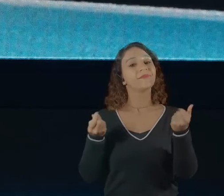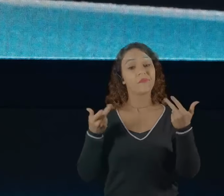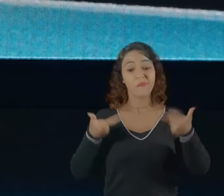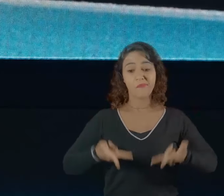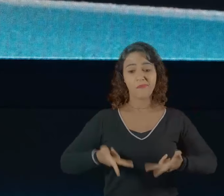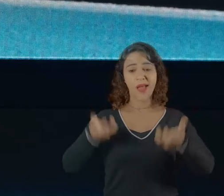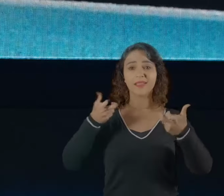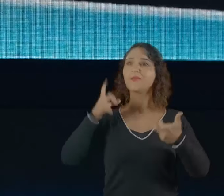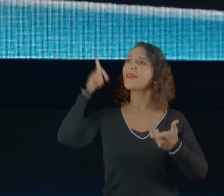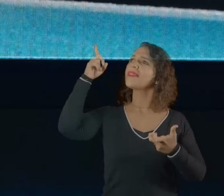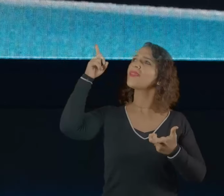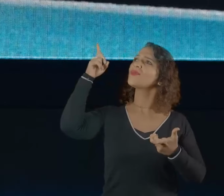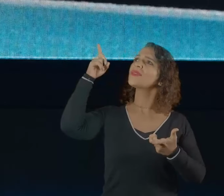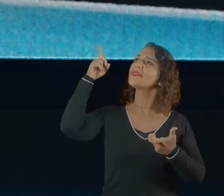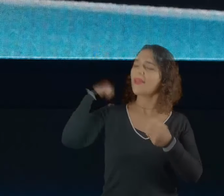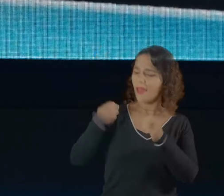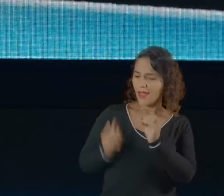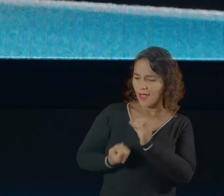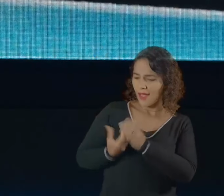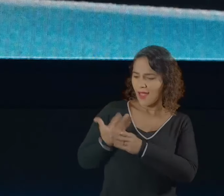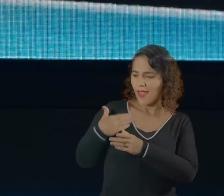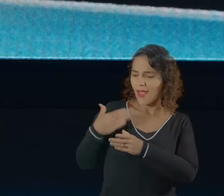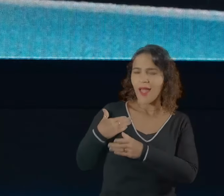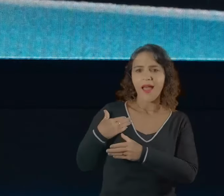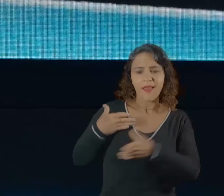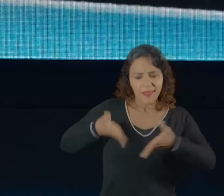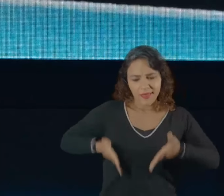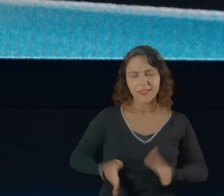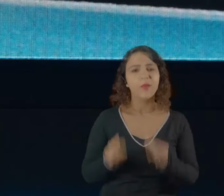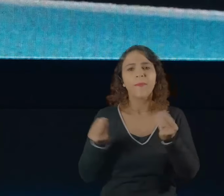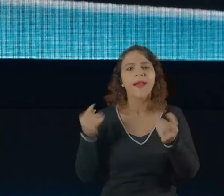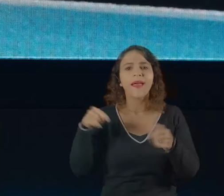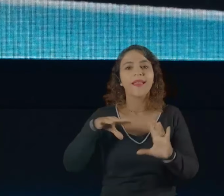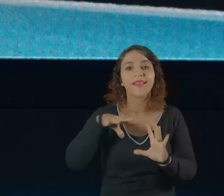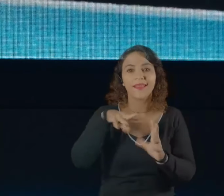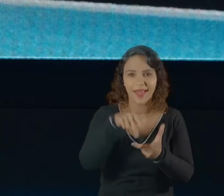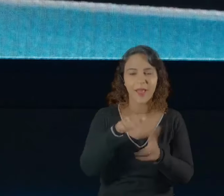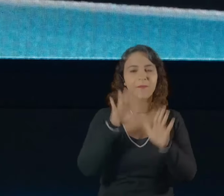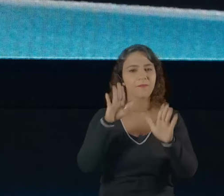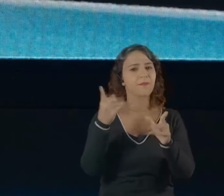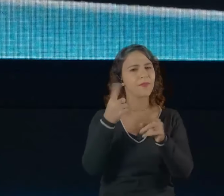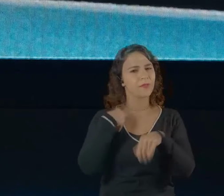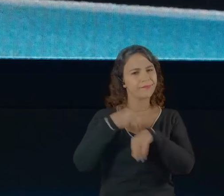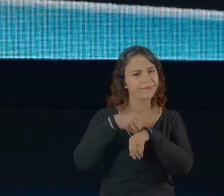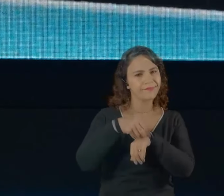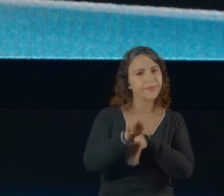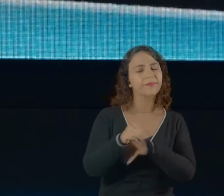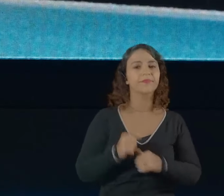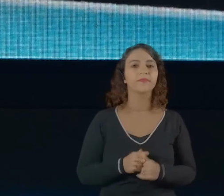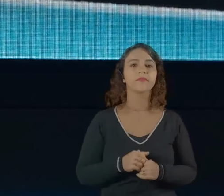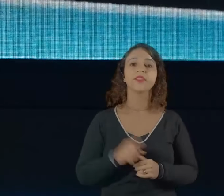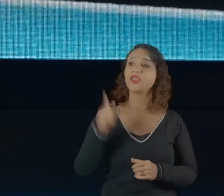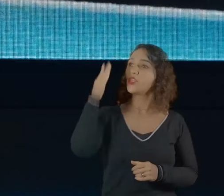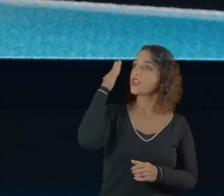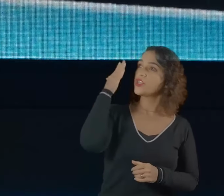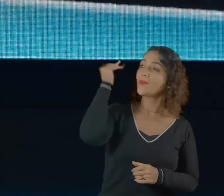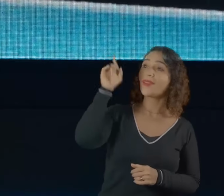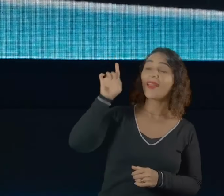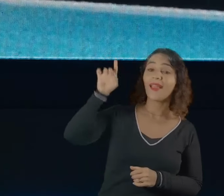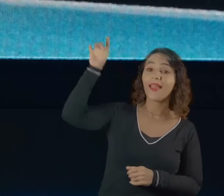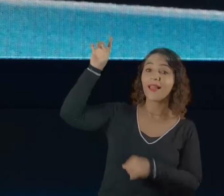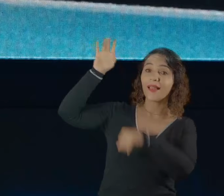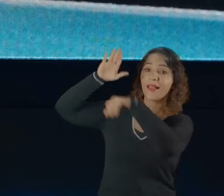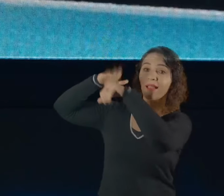reconhecer o nosso chamado e ter uma vida relevante aqui nessa terra, eu queria dizer que o chamado, ele vem de